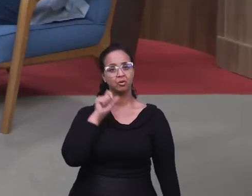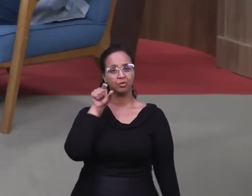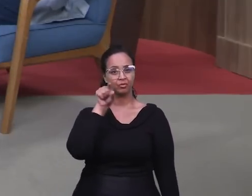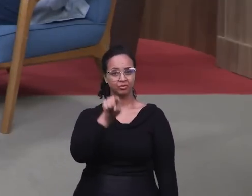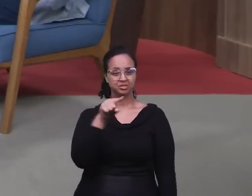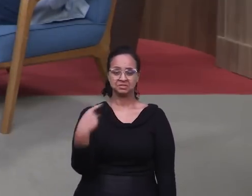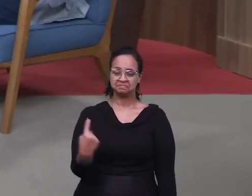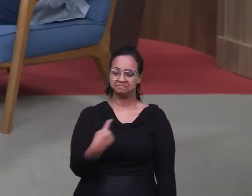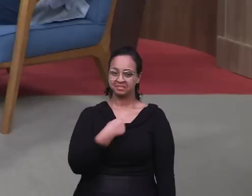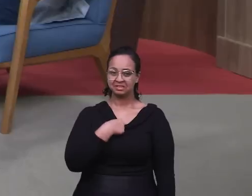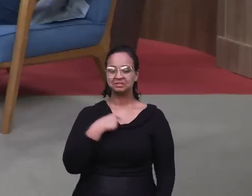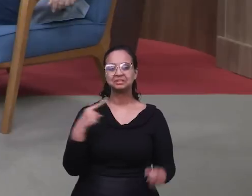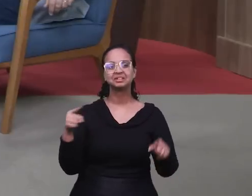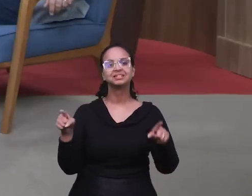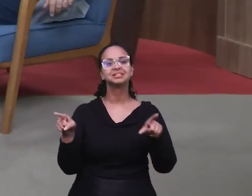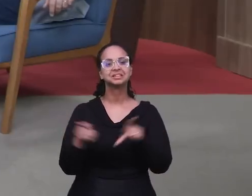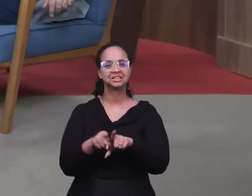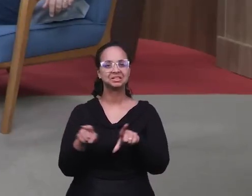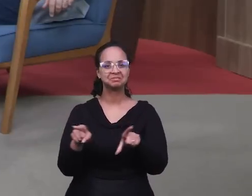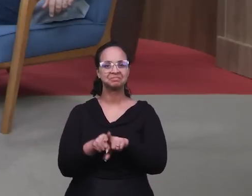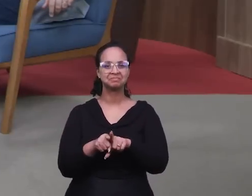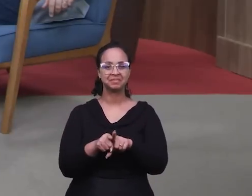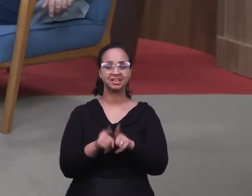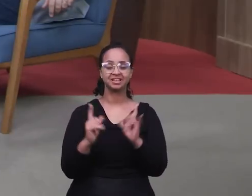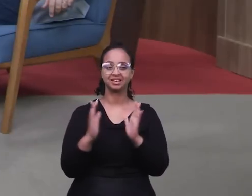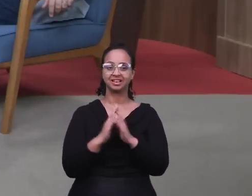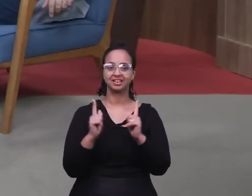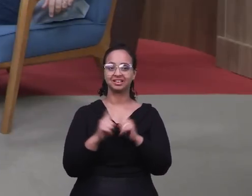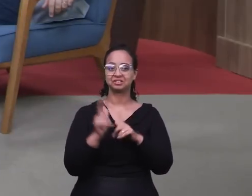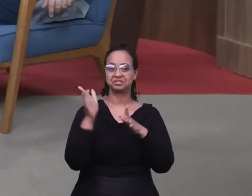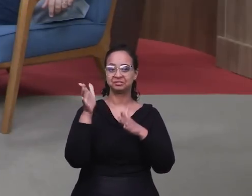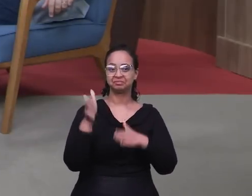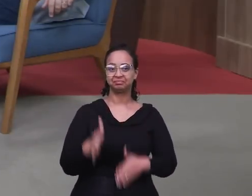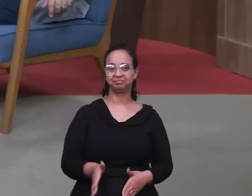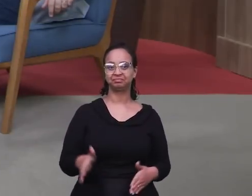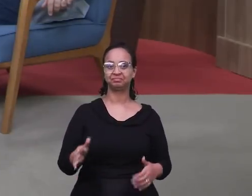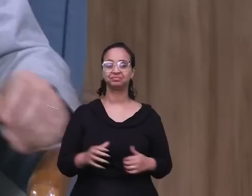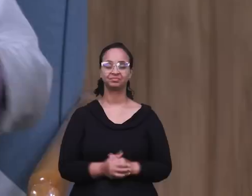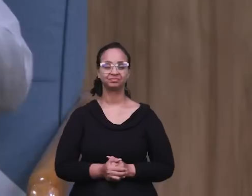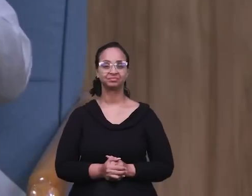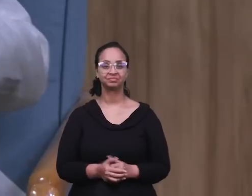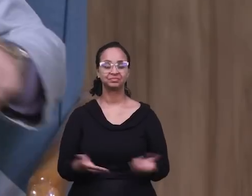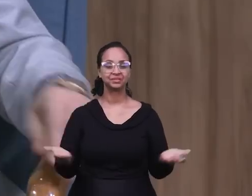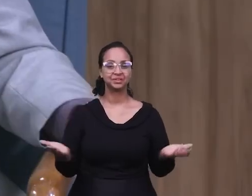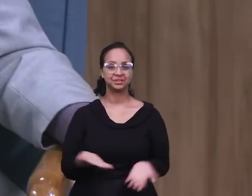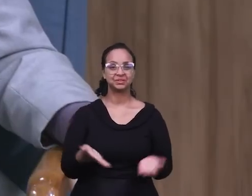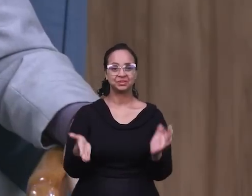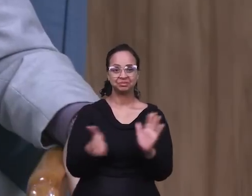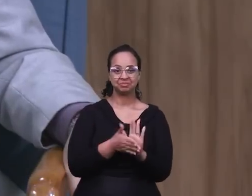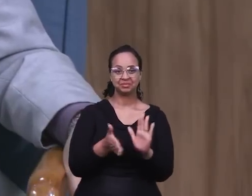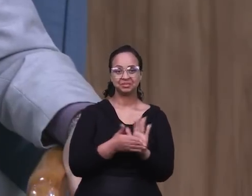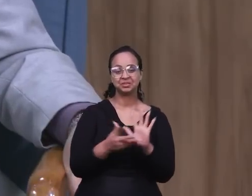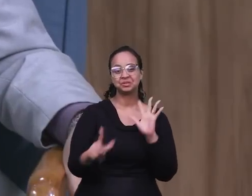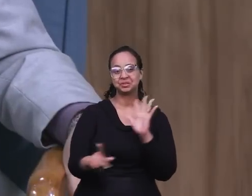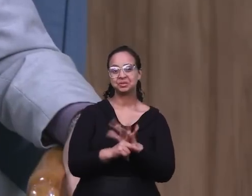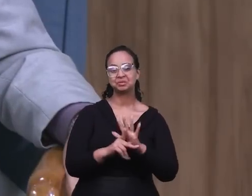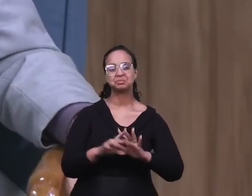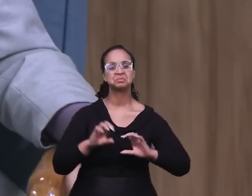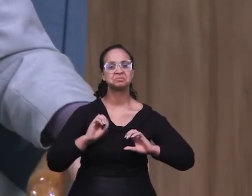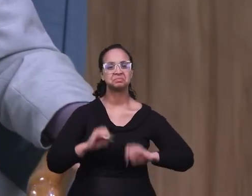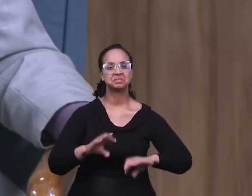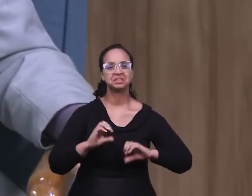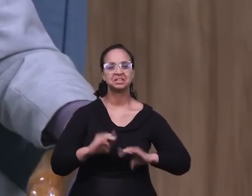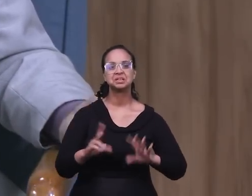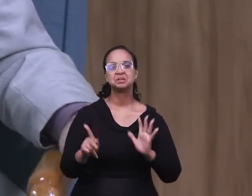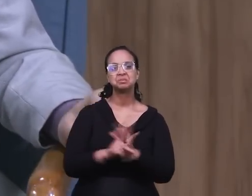mim e a você, por amor à sua igreja fiel. No programa de hoje, no quadro Lições do Manaim,